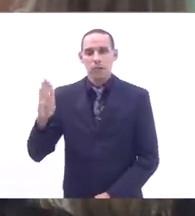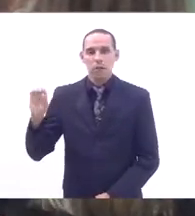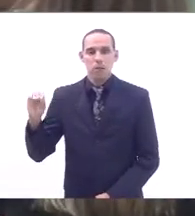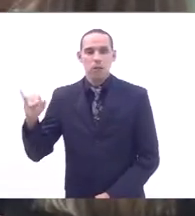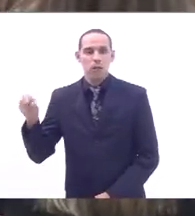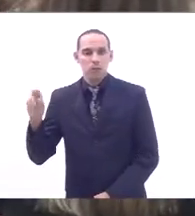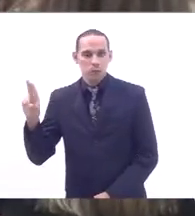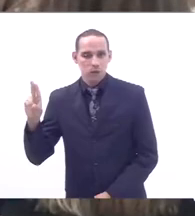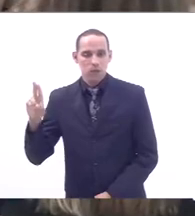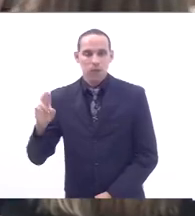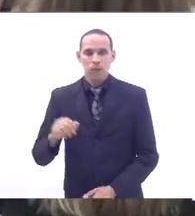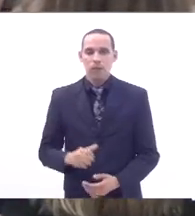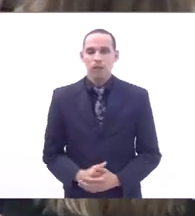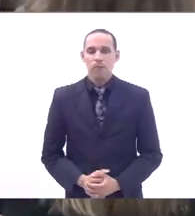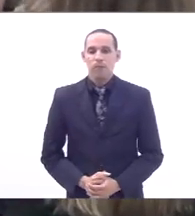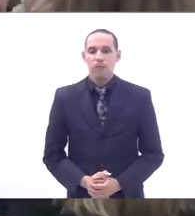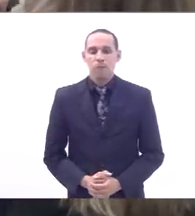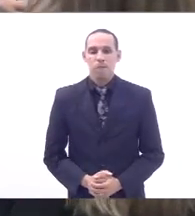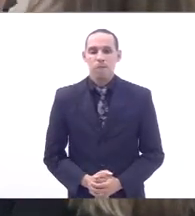Darunola.